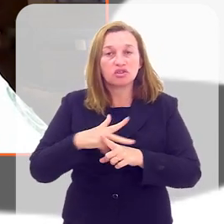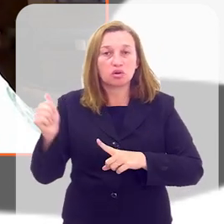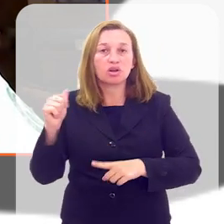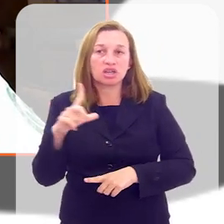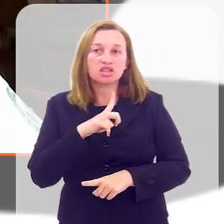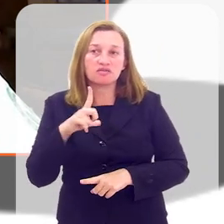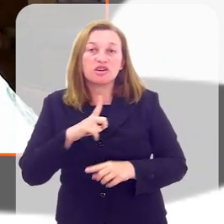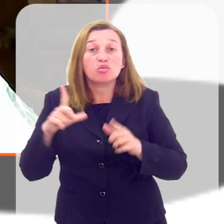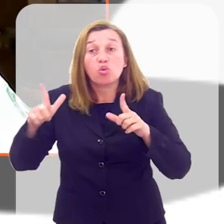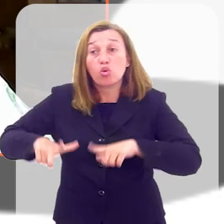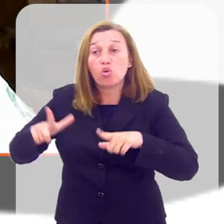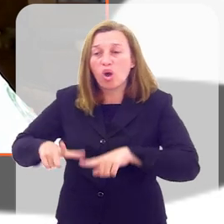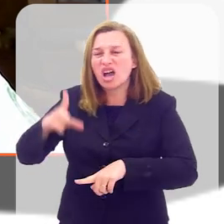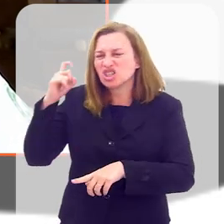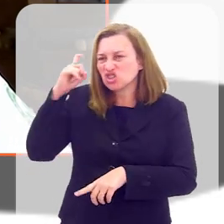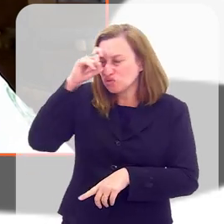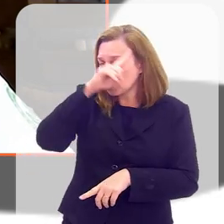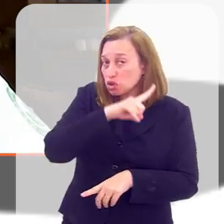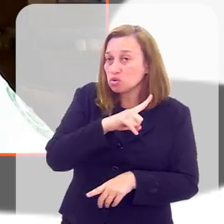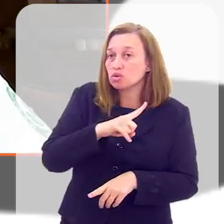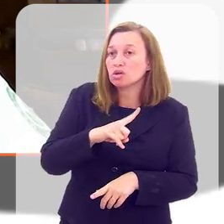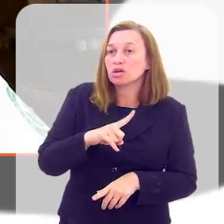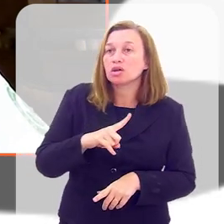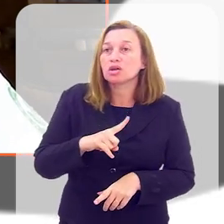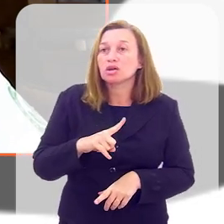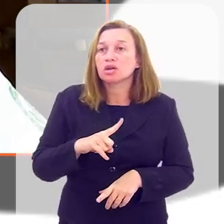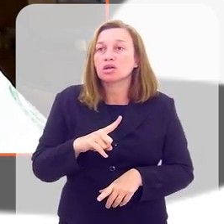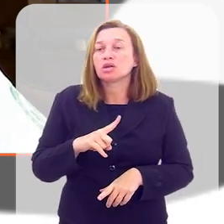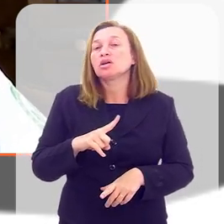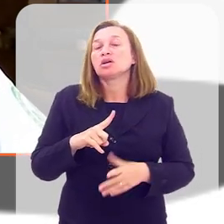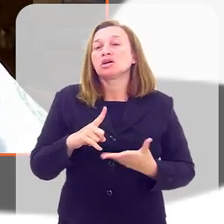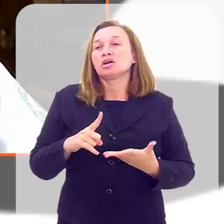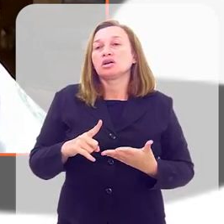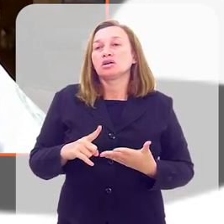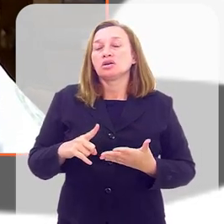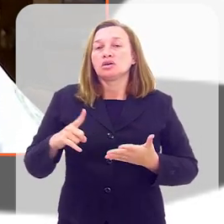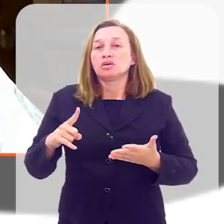história que nós obtivemos é um é um local de difícil